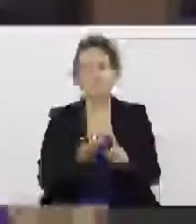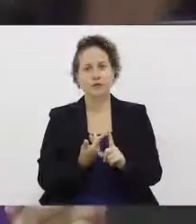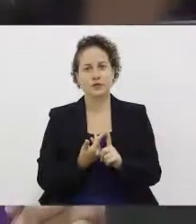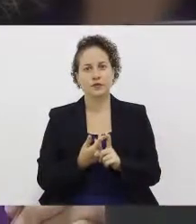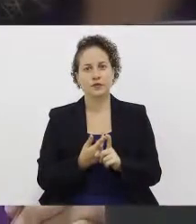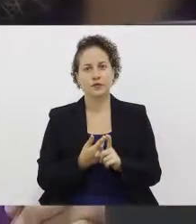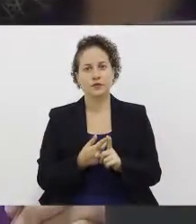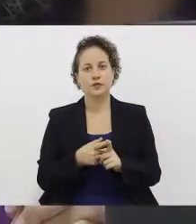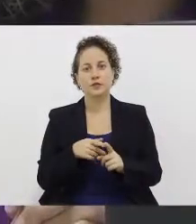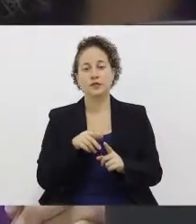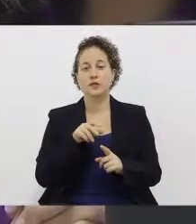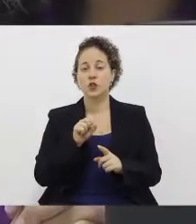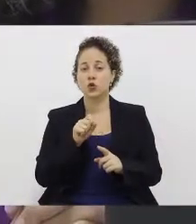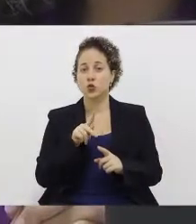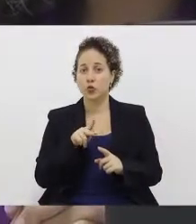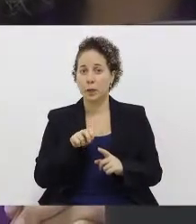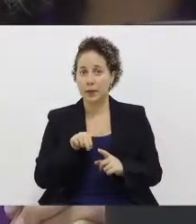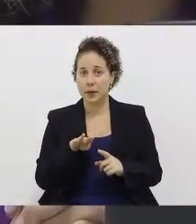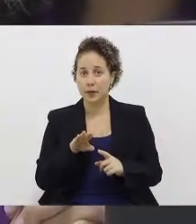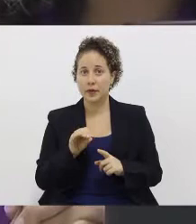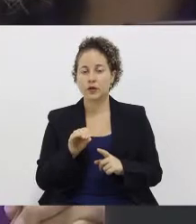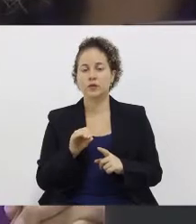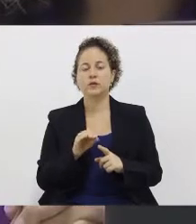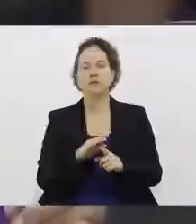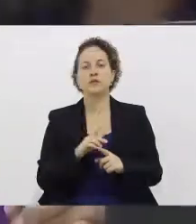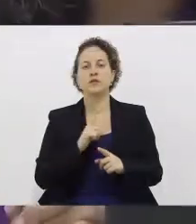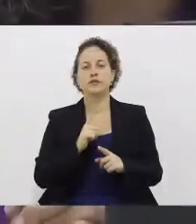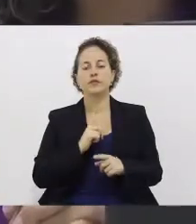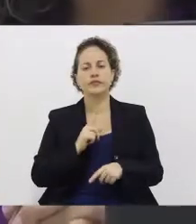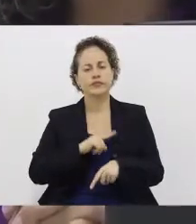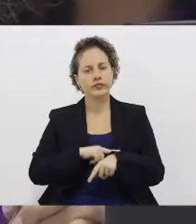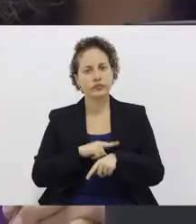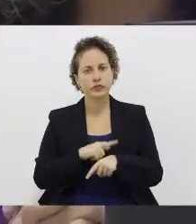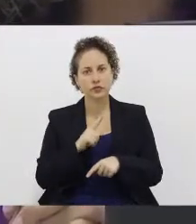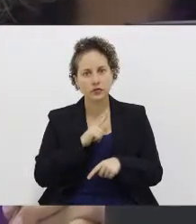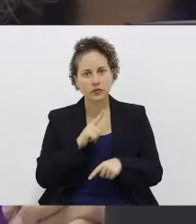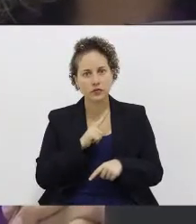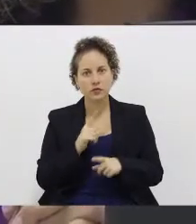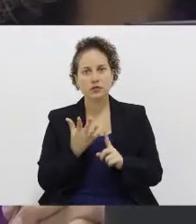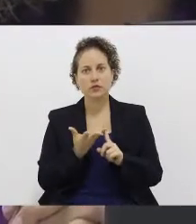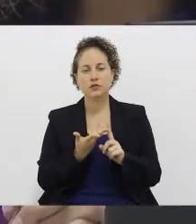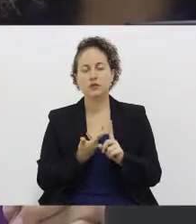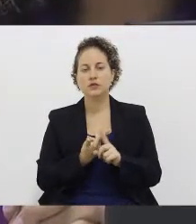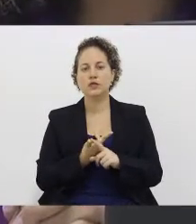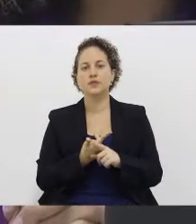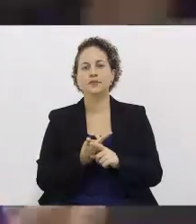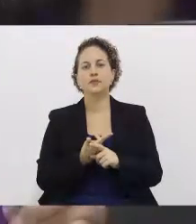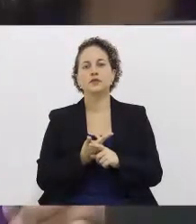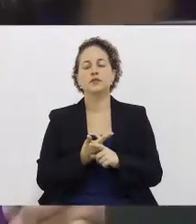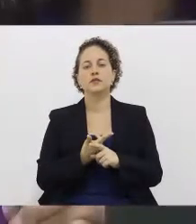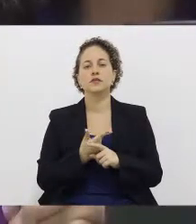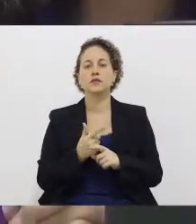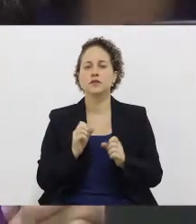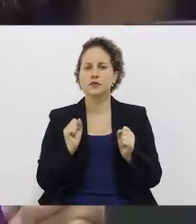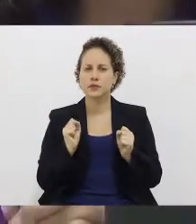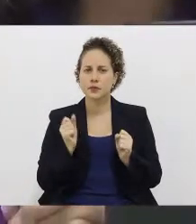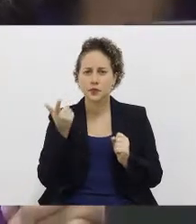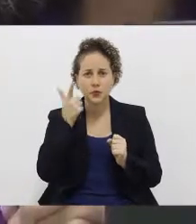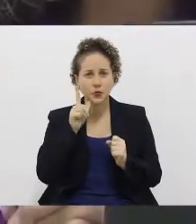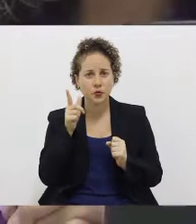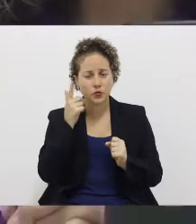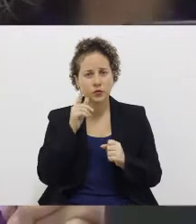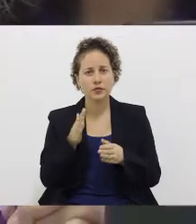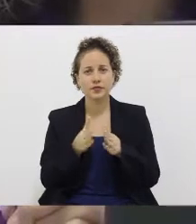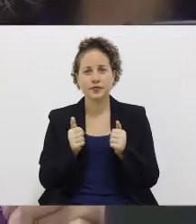lote de ressuprimento. O fornecedor leva determinado tempo, que é o tempo de ressuprimento lead time, até que possa entregar a quantidade